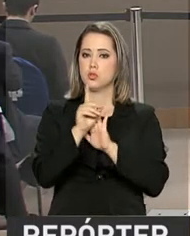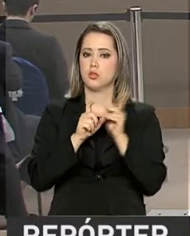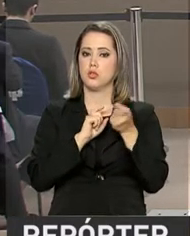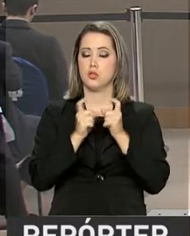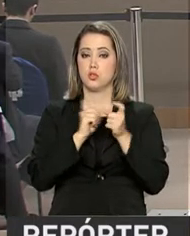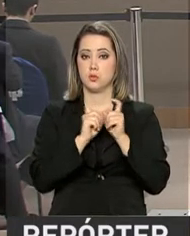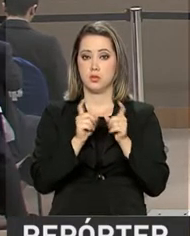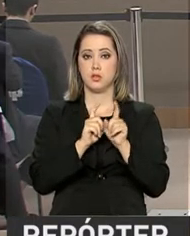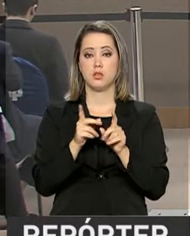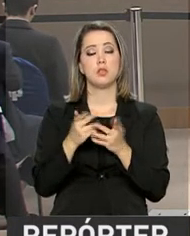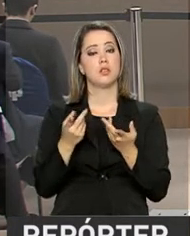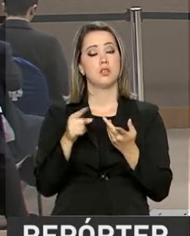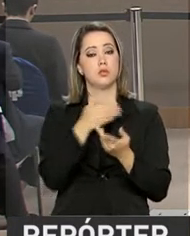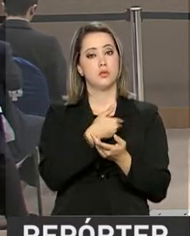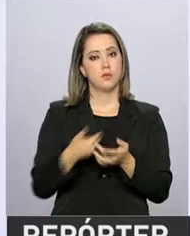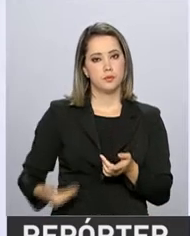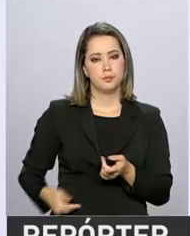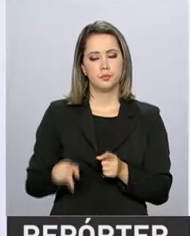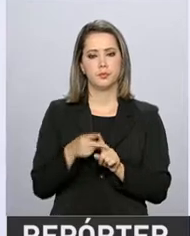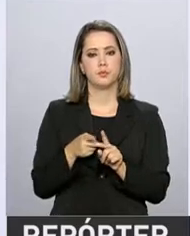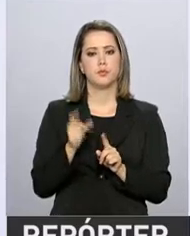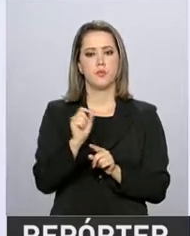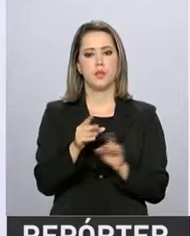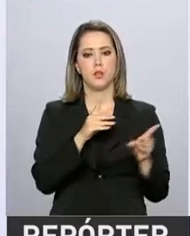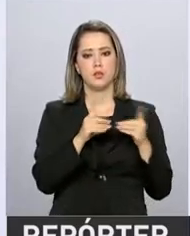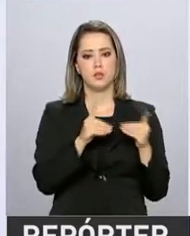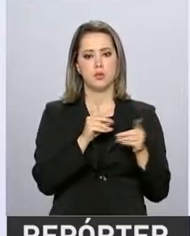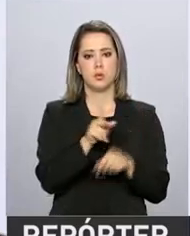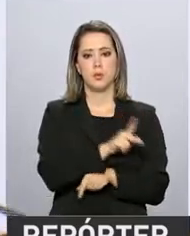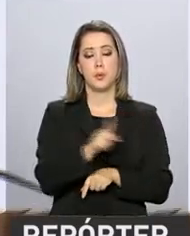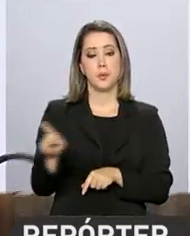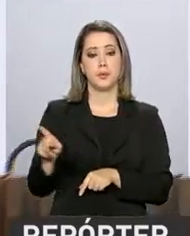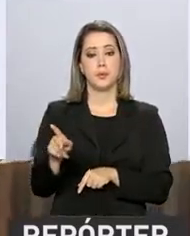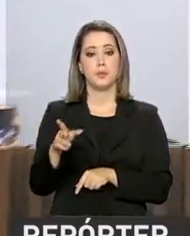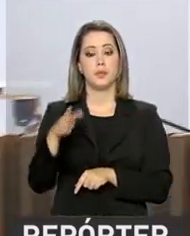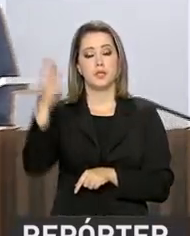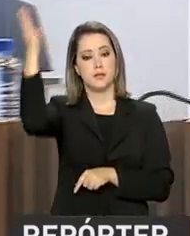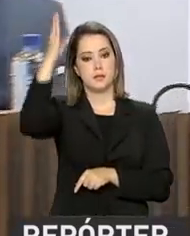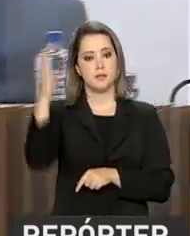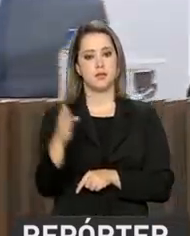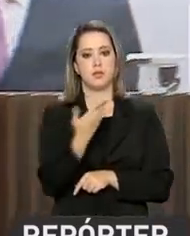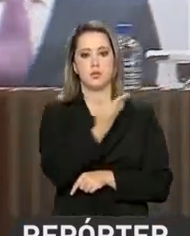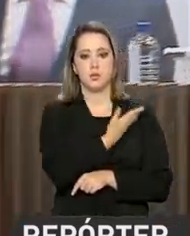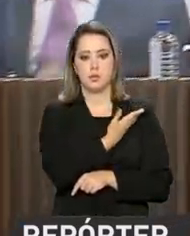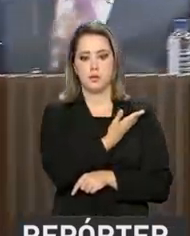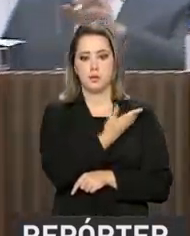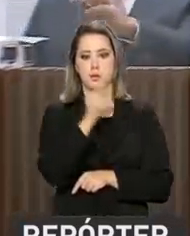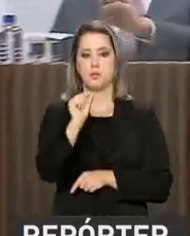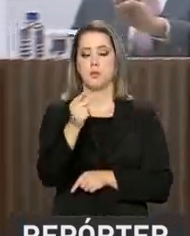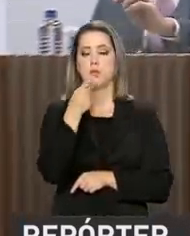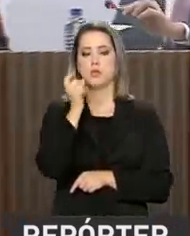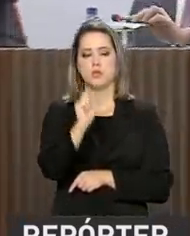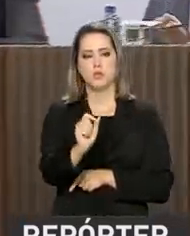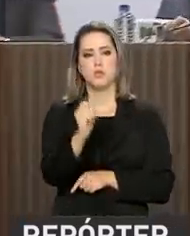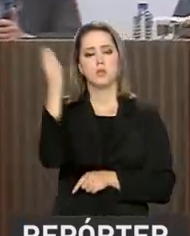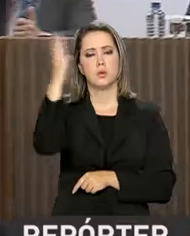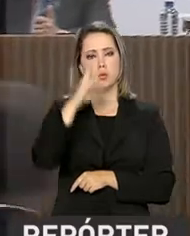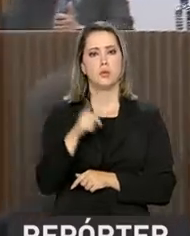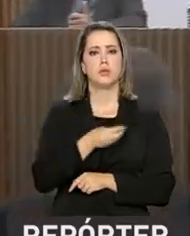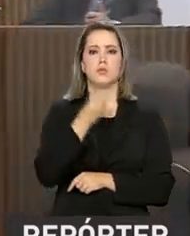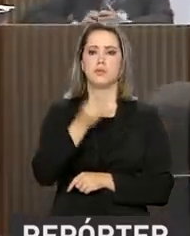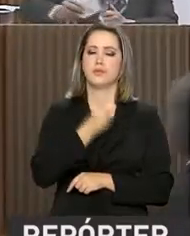Administração Pública, realizado em Brasília. Na mesa de debates, o presidente da República em exercício, Rodrigo Maia, afirmou que o Brasil